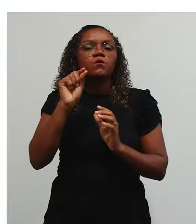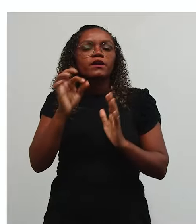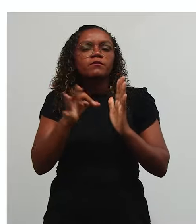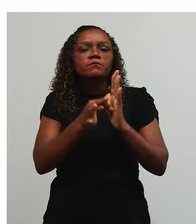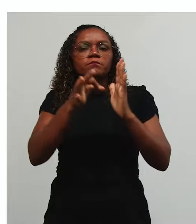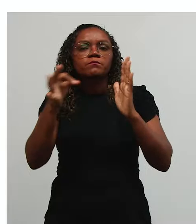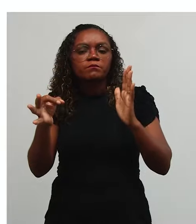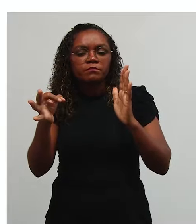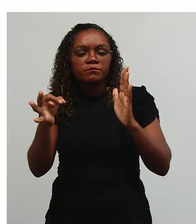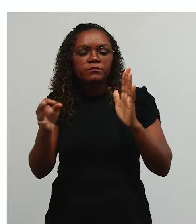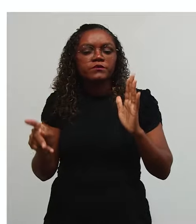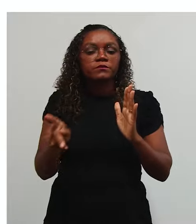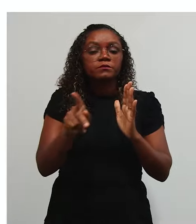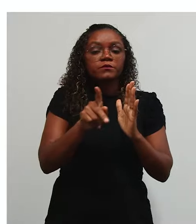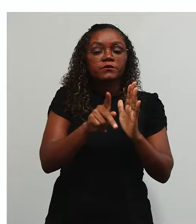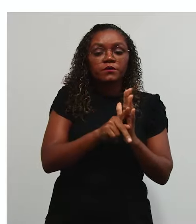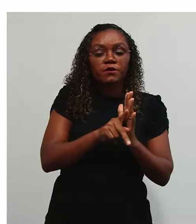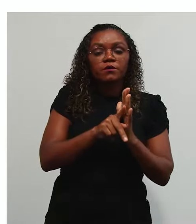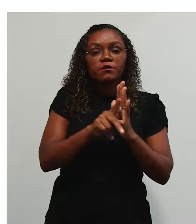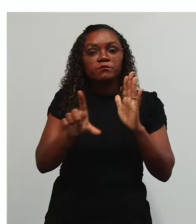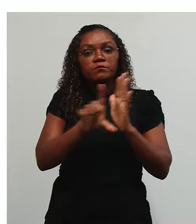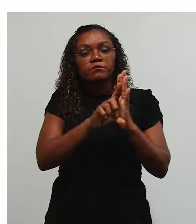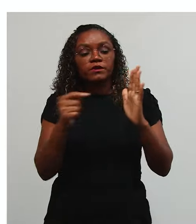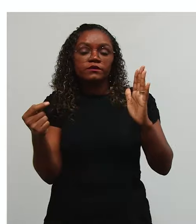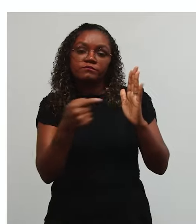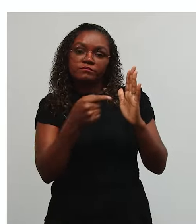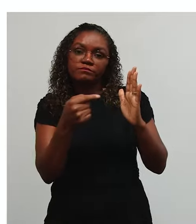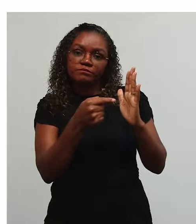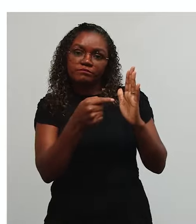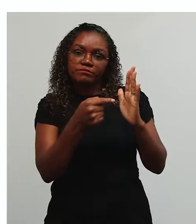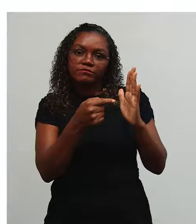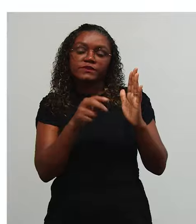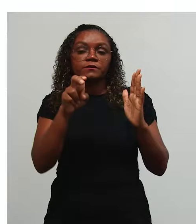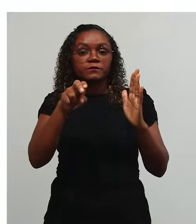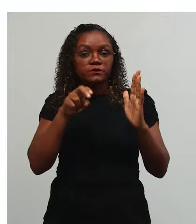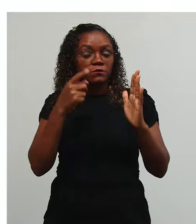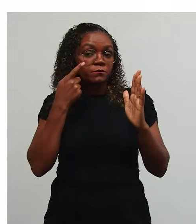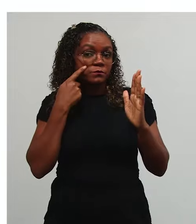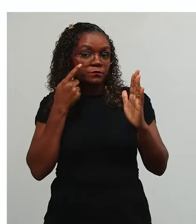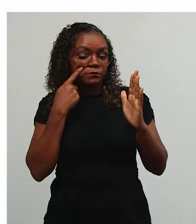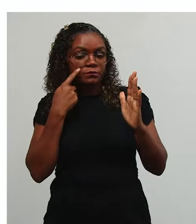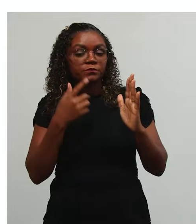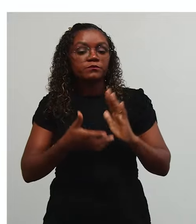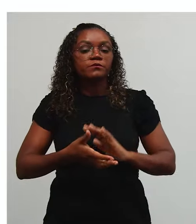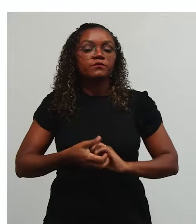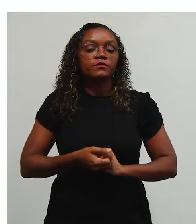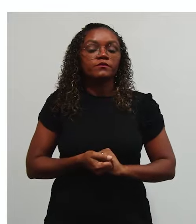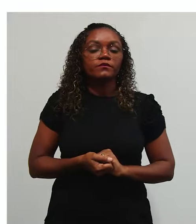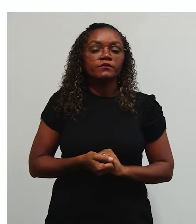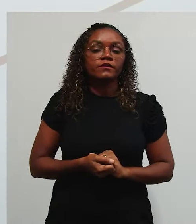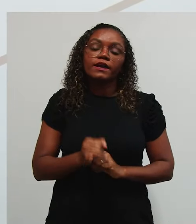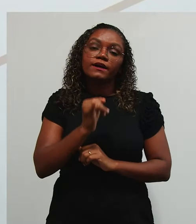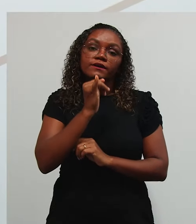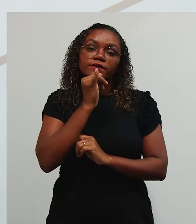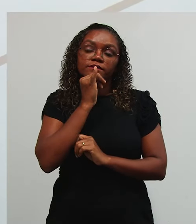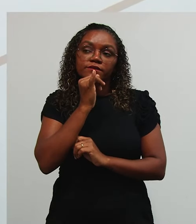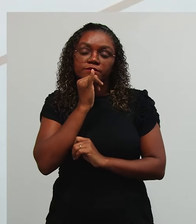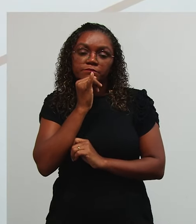hipótese abstratamente prevista em lei então vejam só pessoal Muito